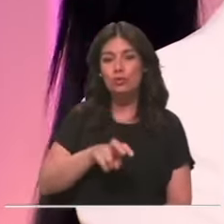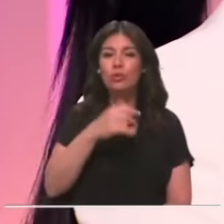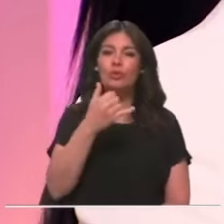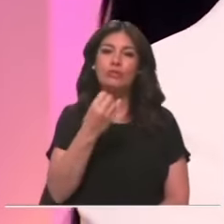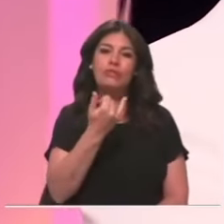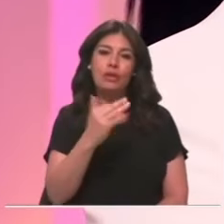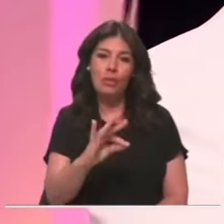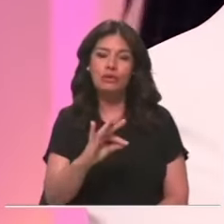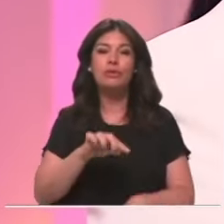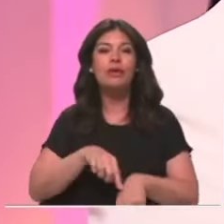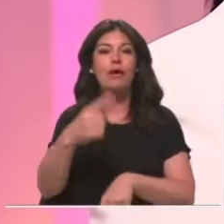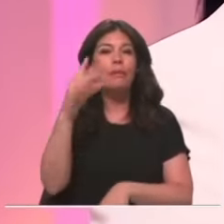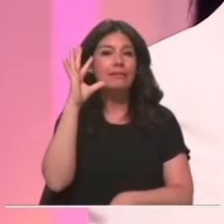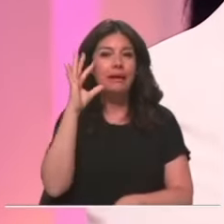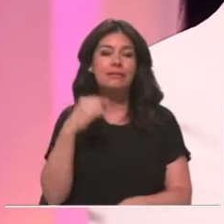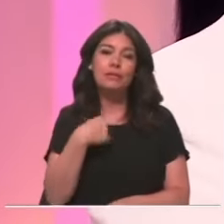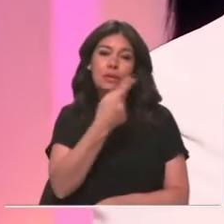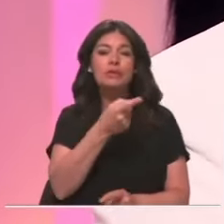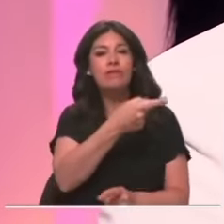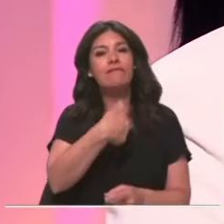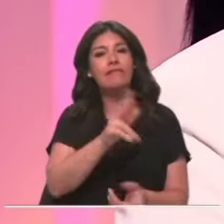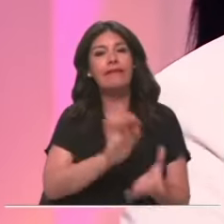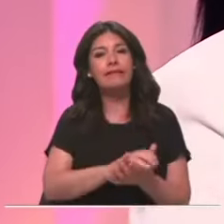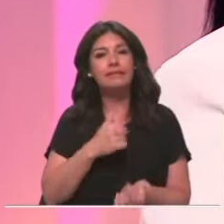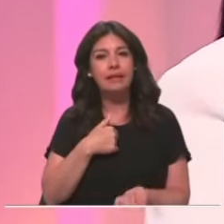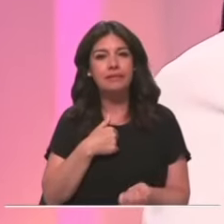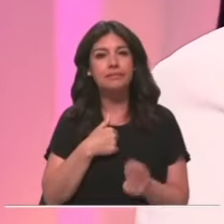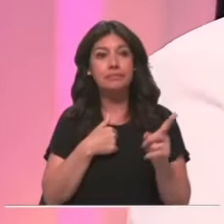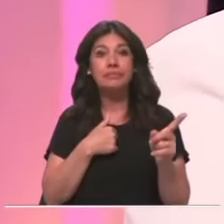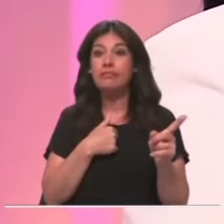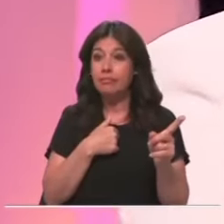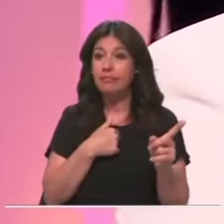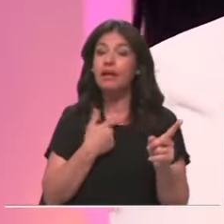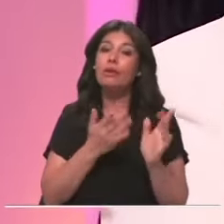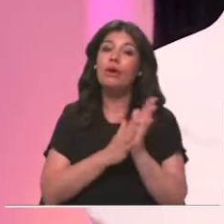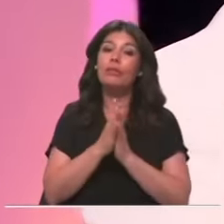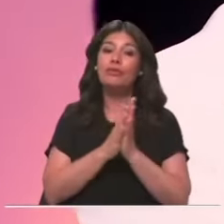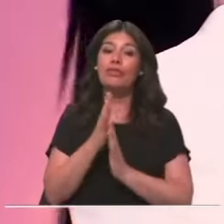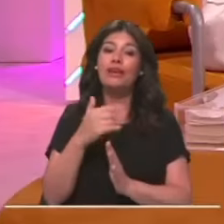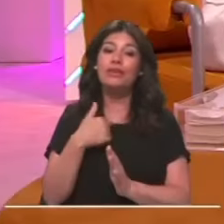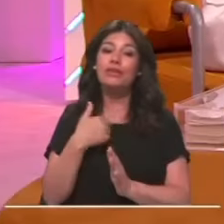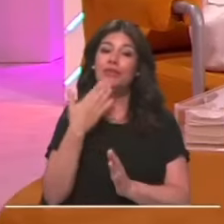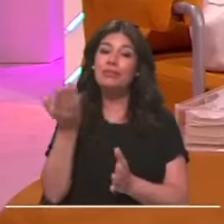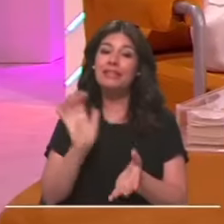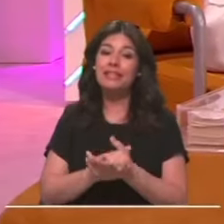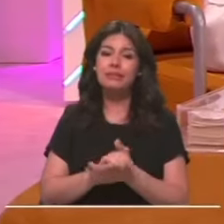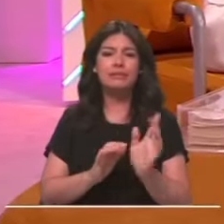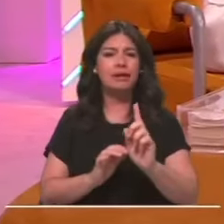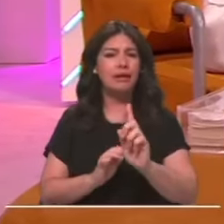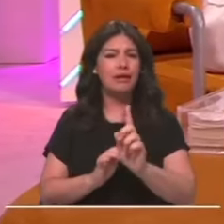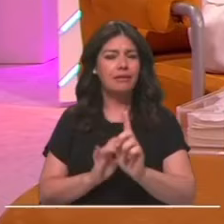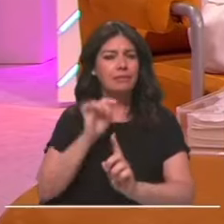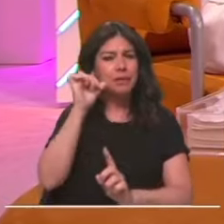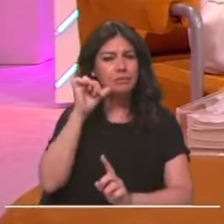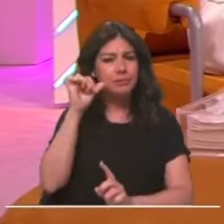1 da tarde e ele disse E ele disse então Agora aproveito para te pedir emem casamento ó nem nem foi preciso não ainda não não tinha